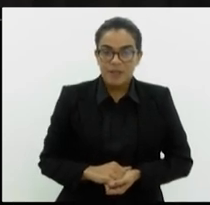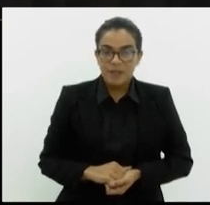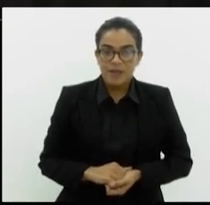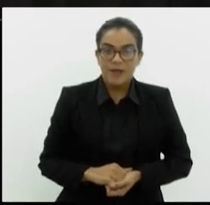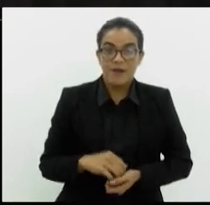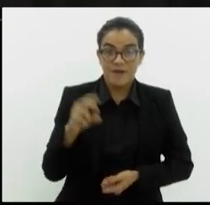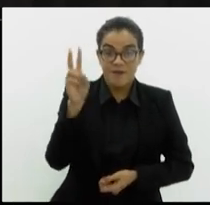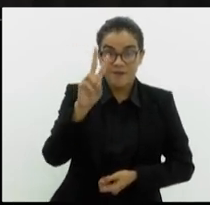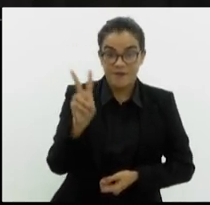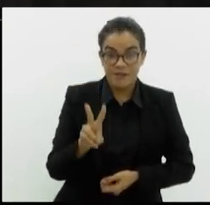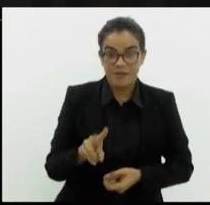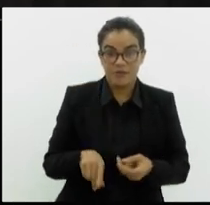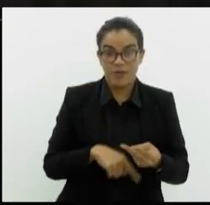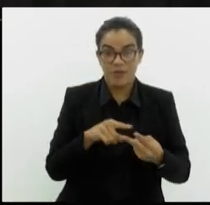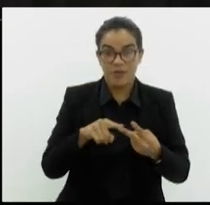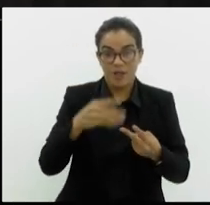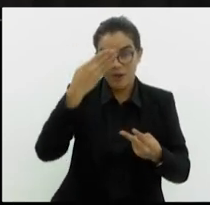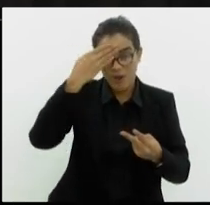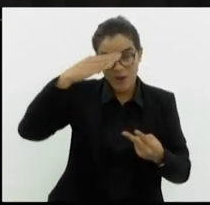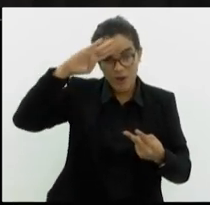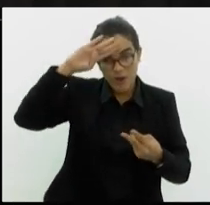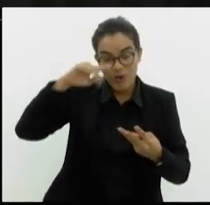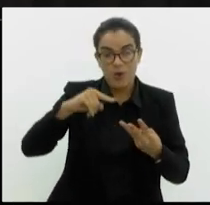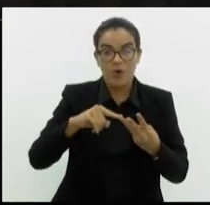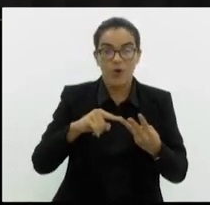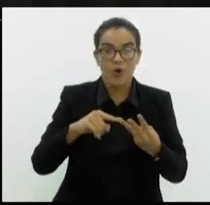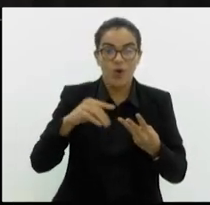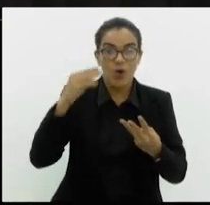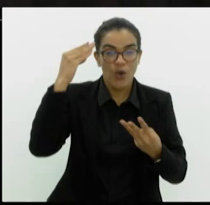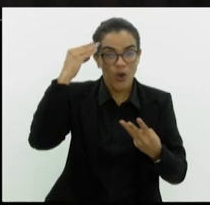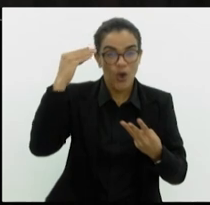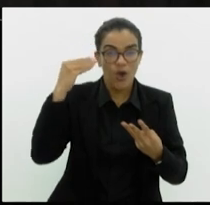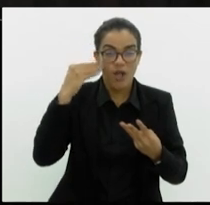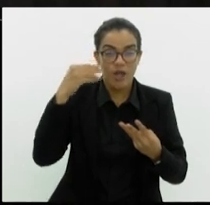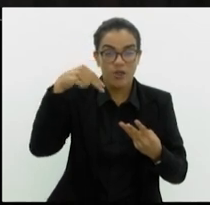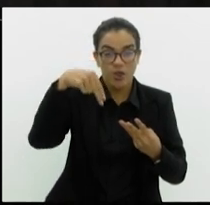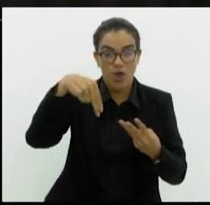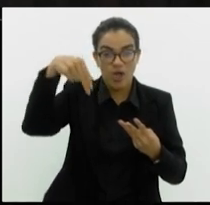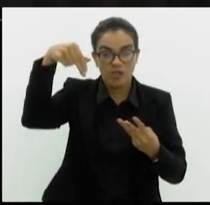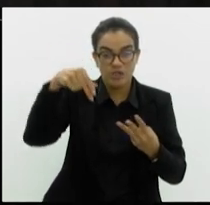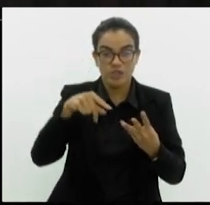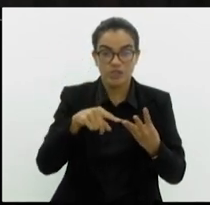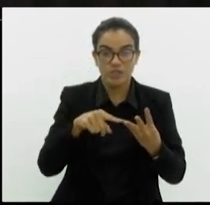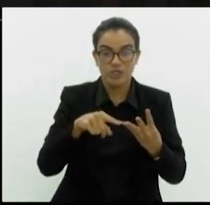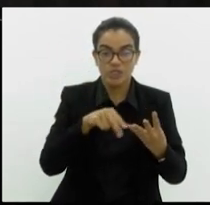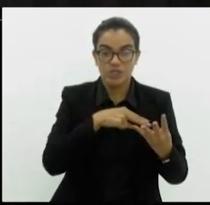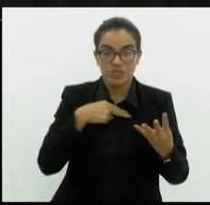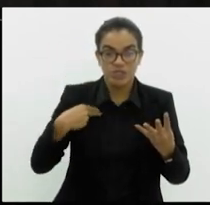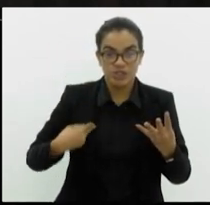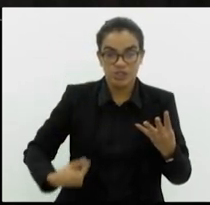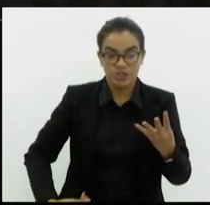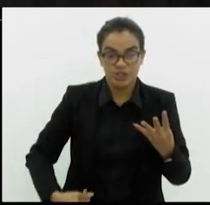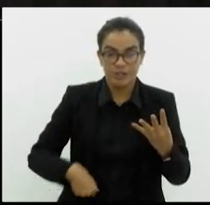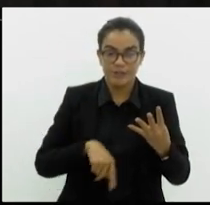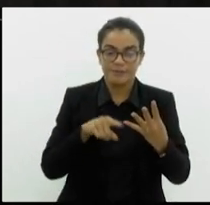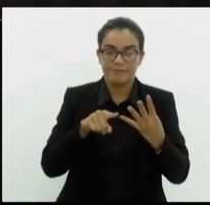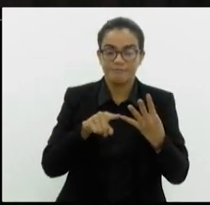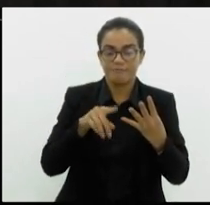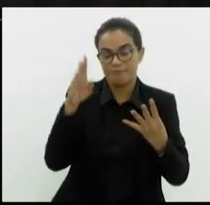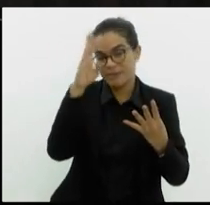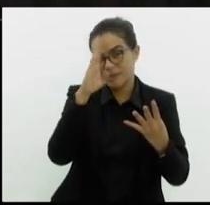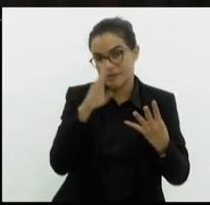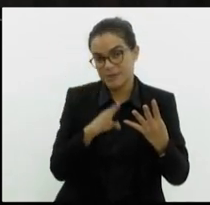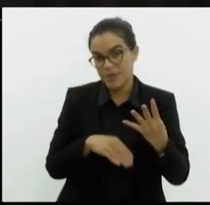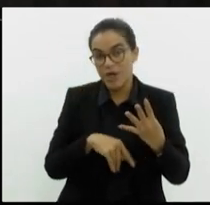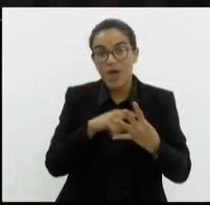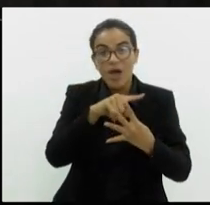Venezuela, Cuba, Coreia do Norte, China e o 5º, Brasil.